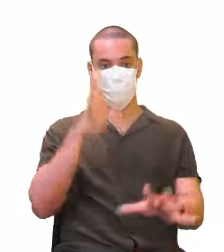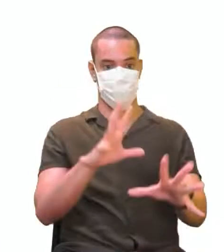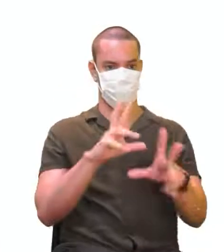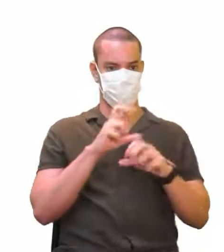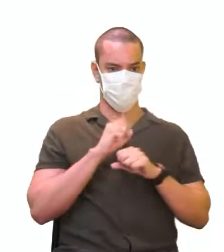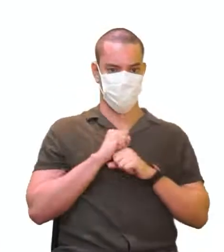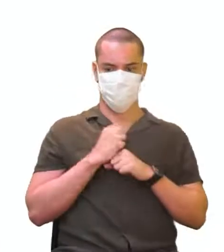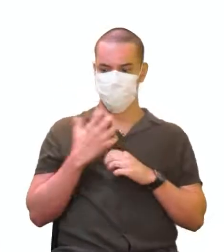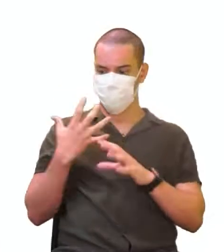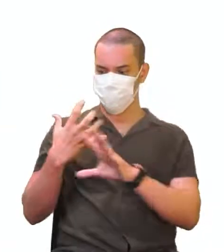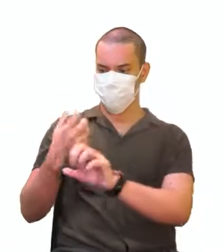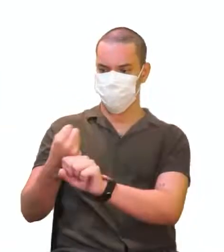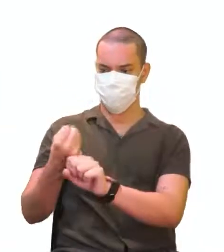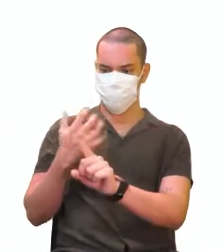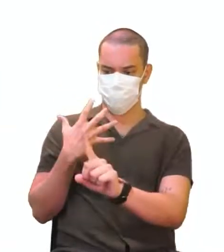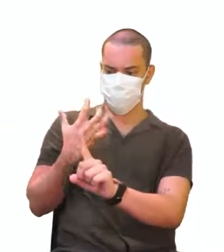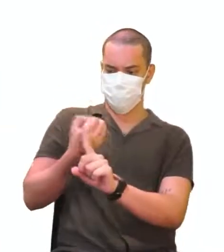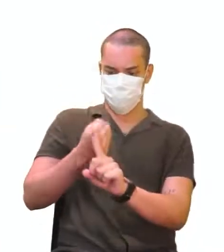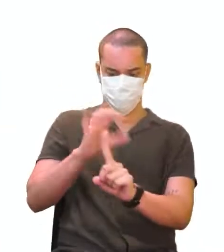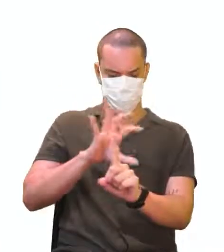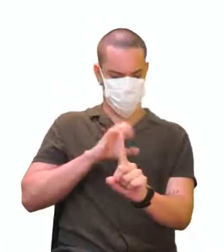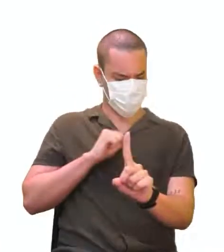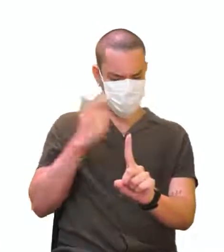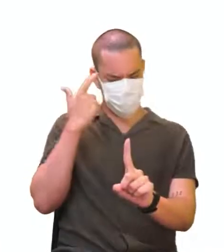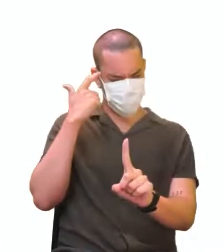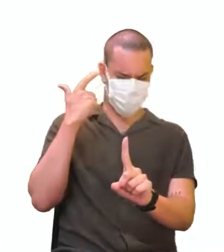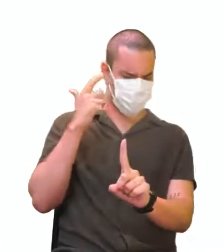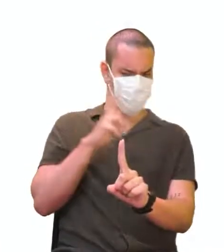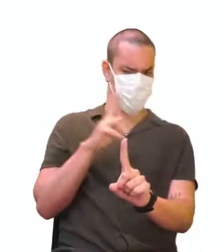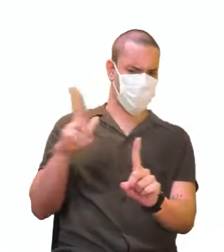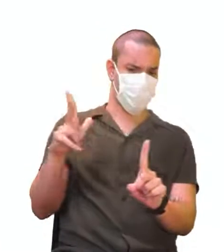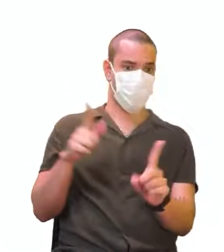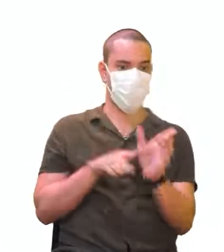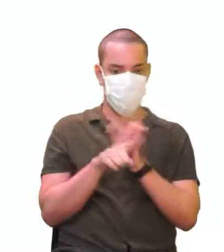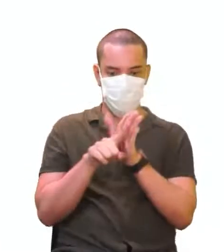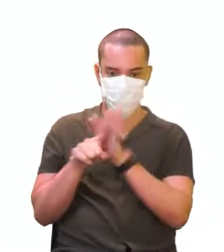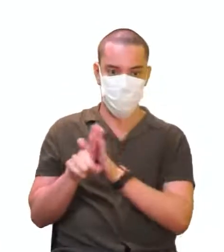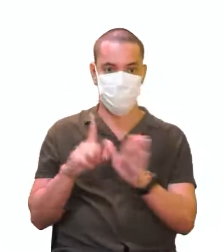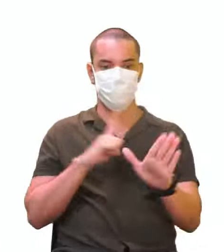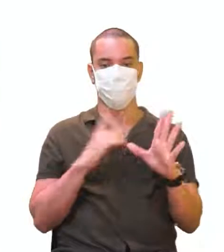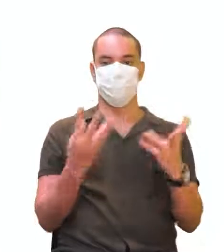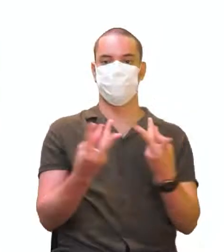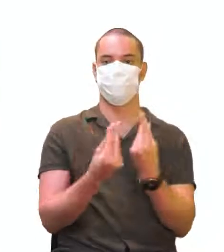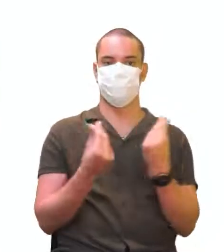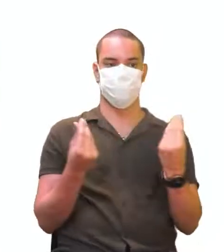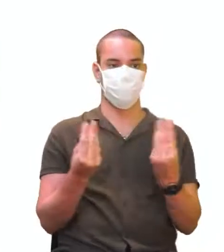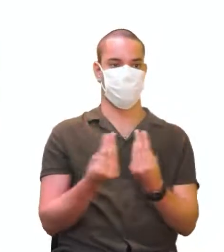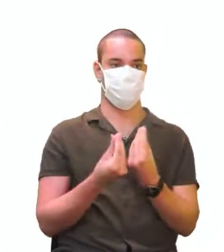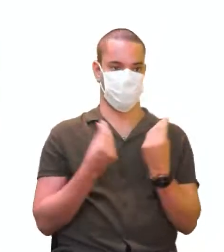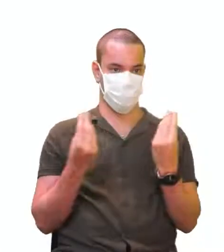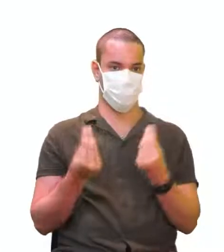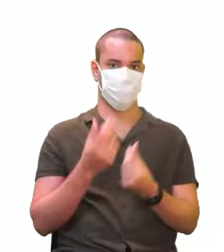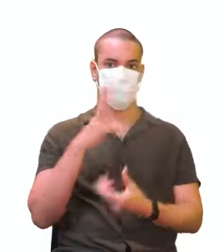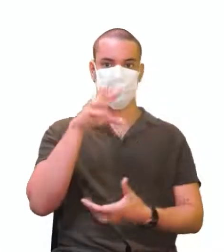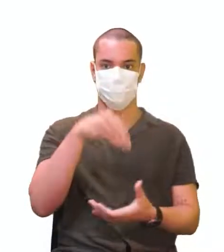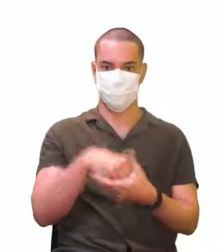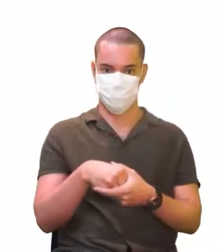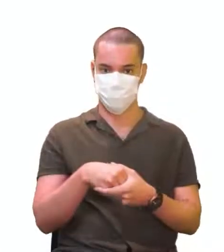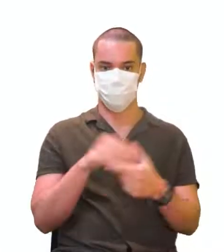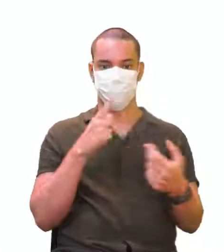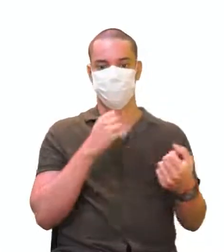umas das outras e algumas reagiam. Quando ele foi pesquisar, existiam substâncias, né, nesse